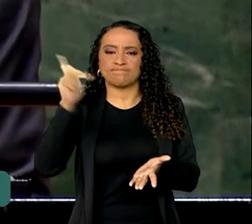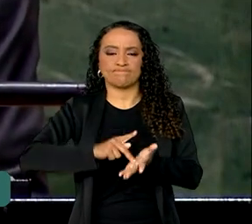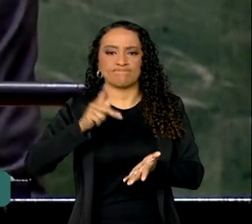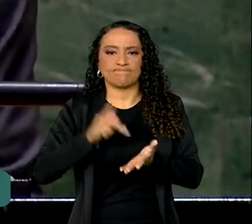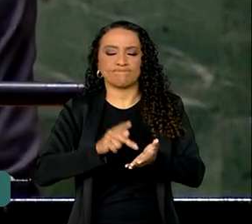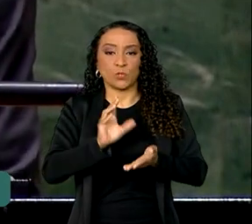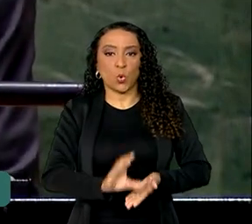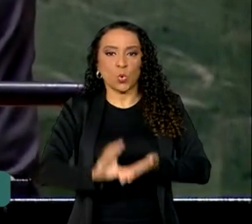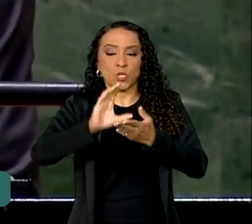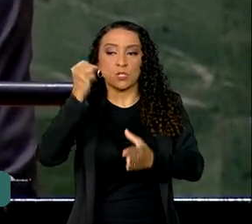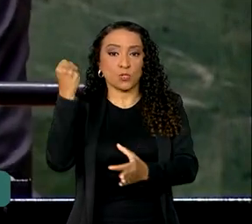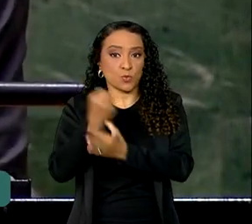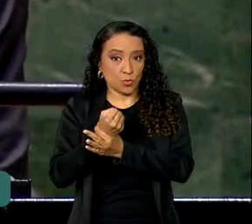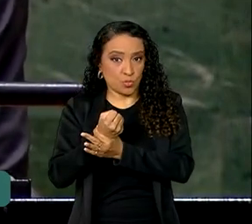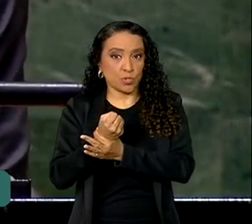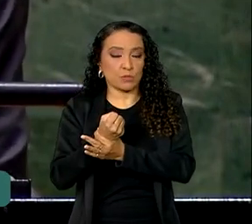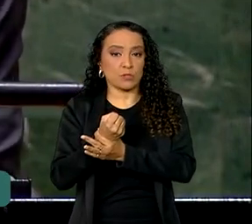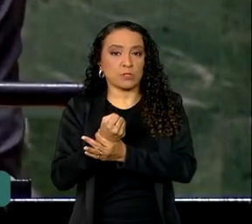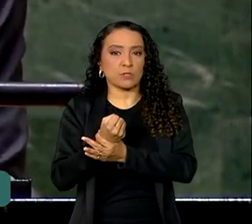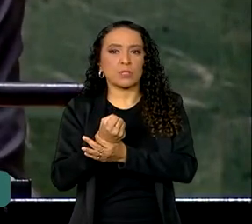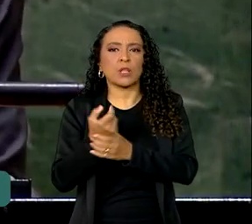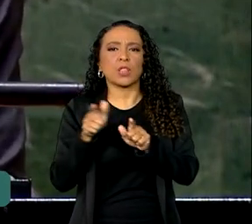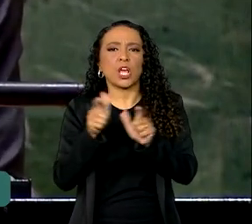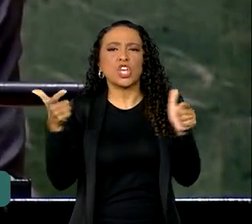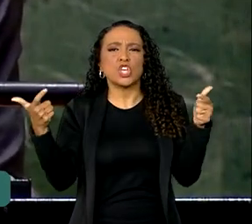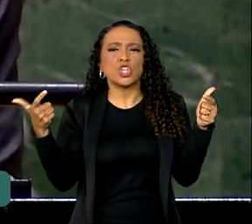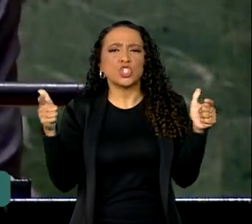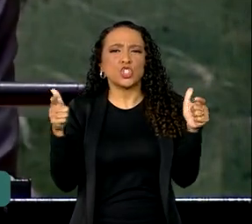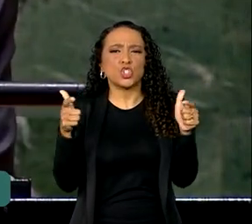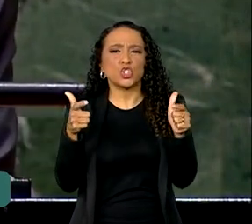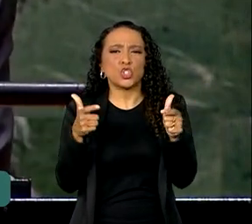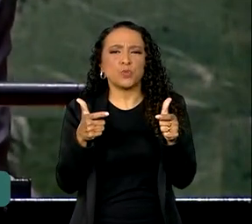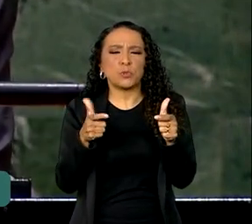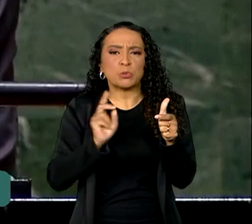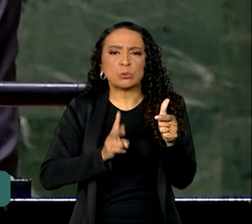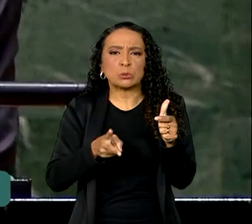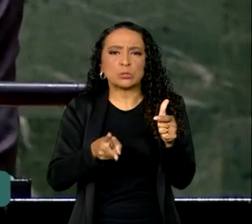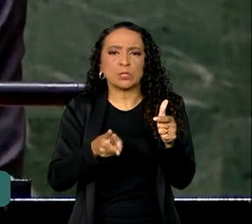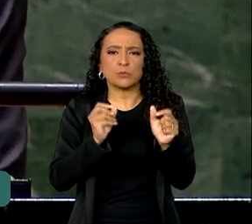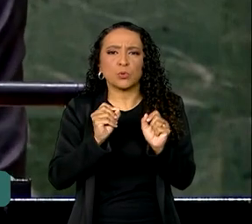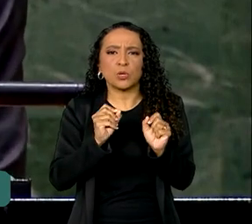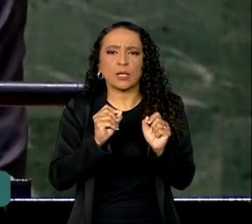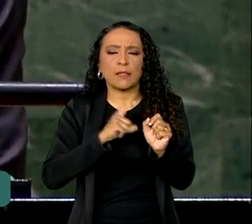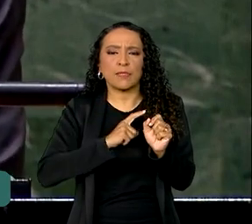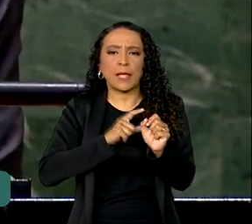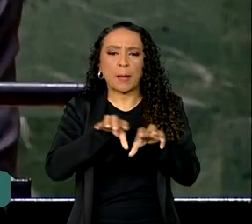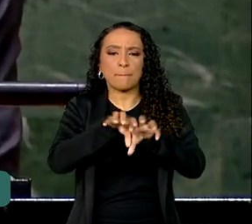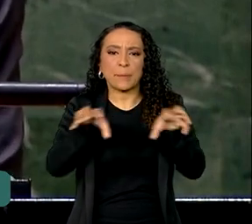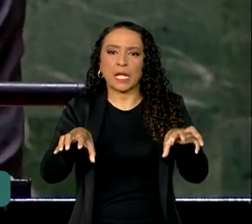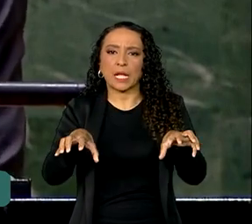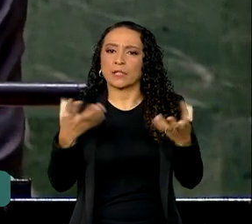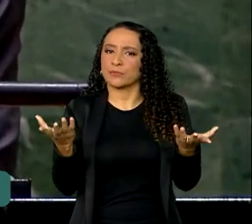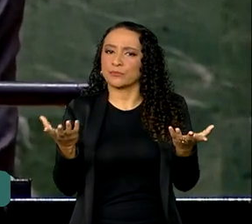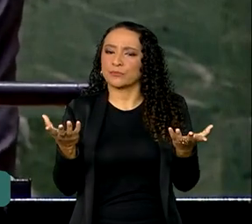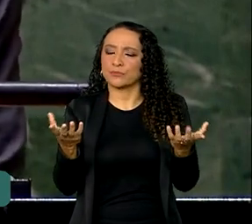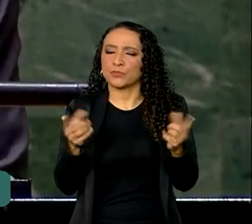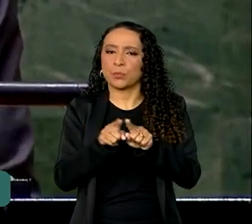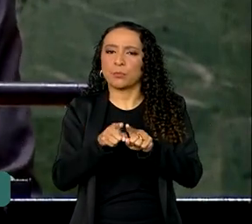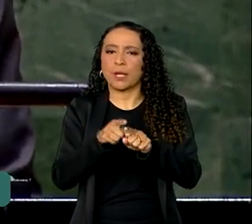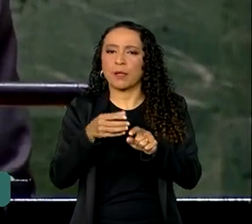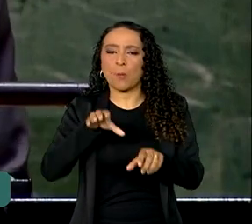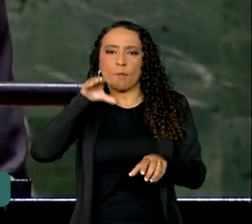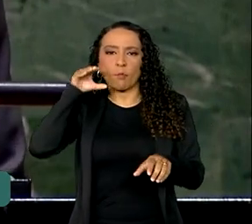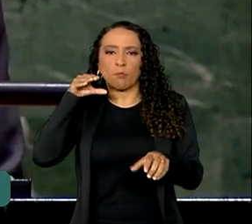do Conselho de Segurança encolhe a cada vez que ele aplica duplos padrões ou se omite diante